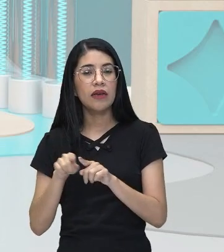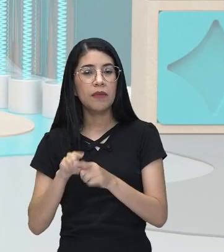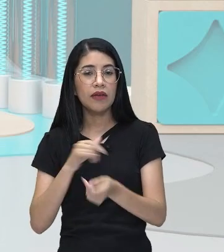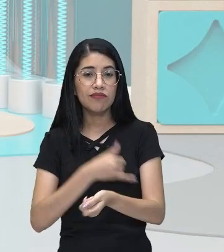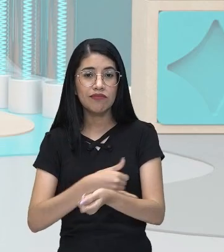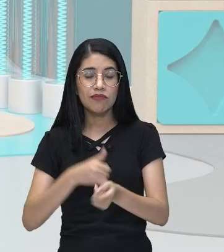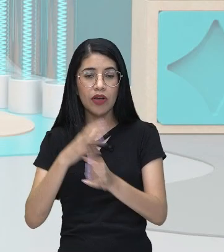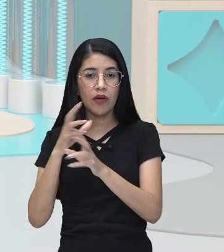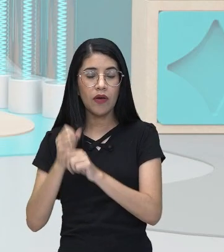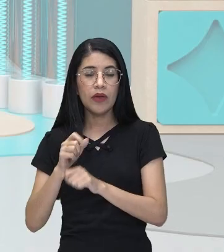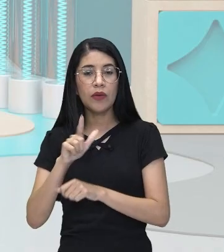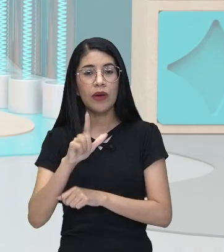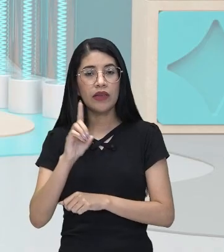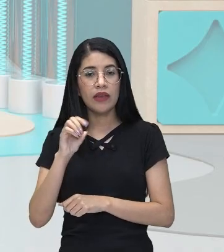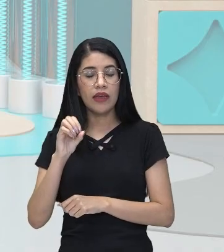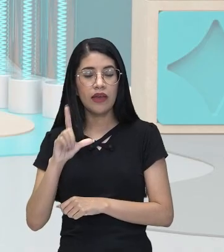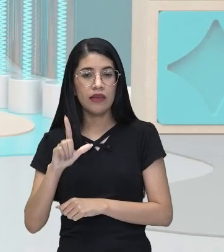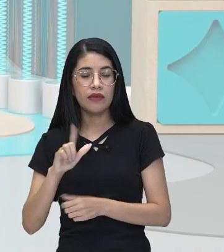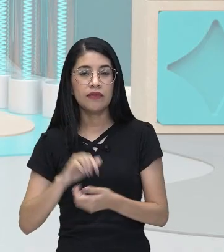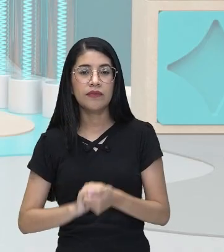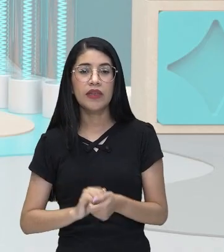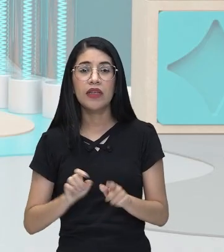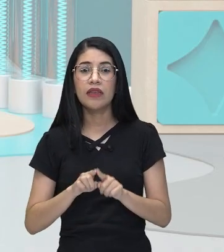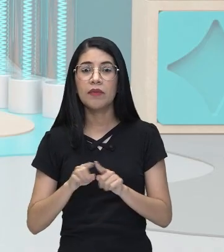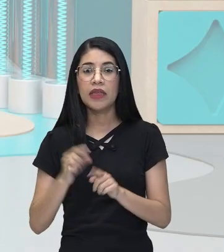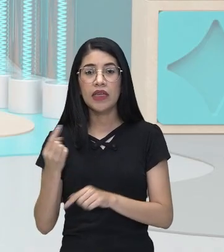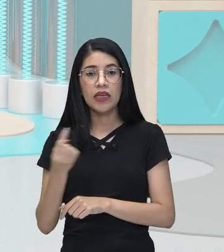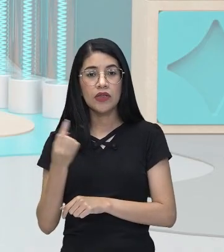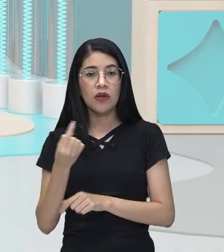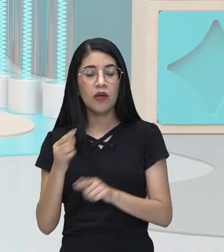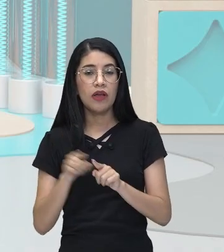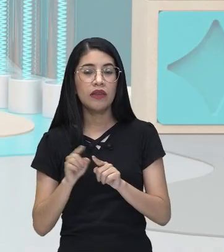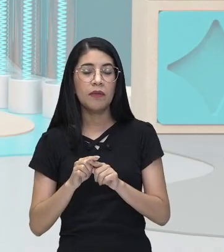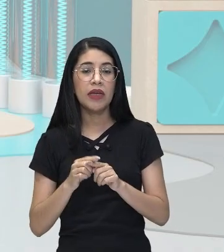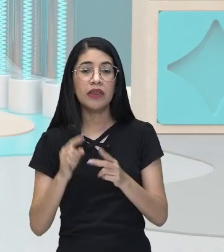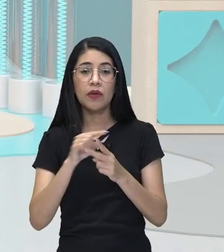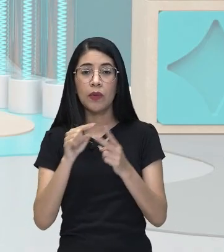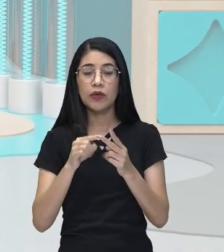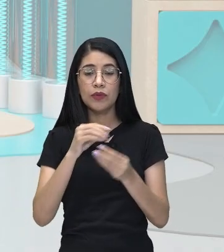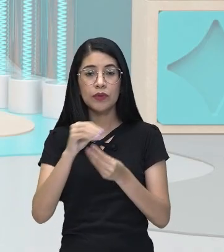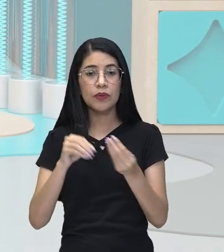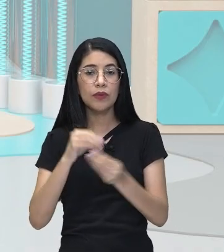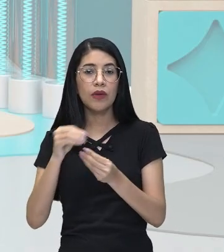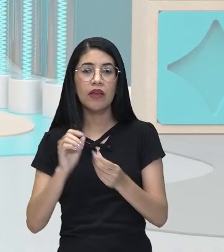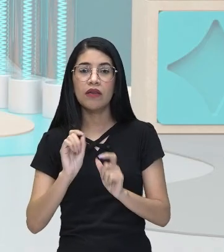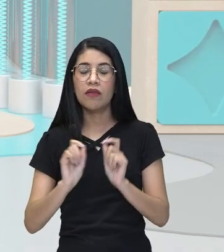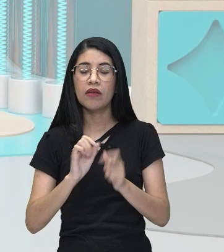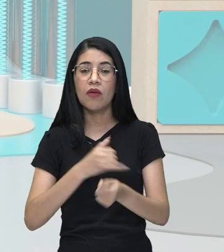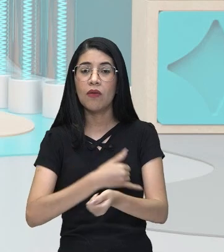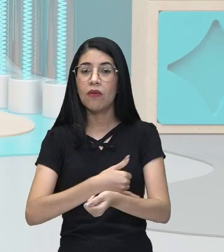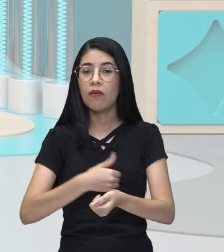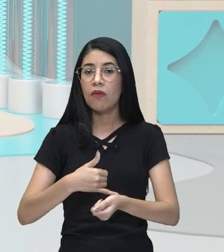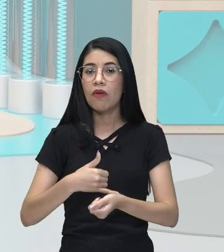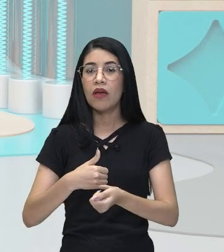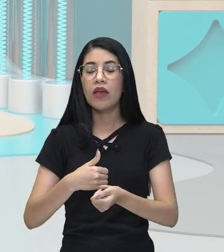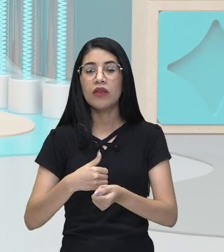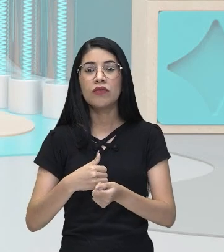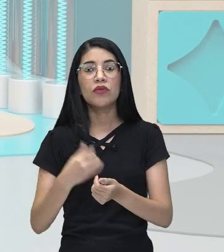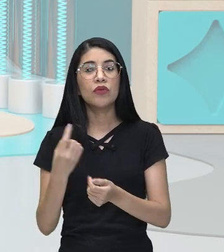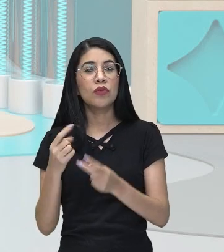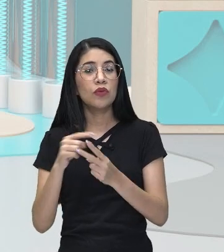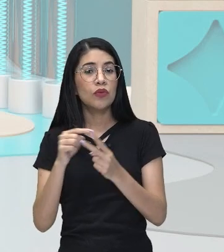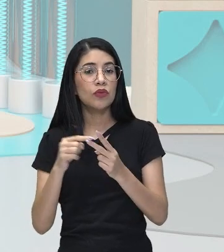né? Aí tem a isolada e tem a mista, que a mista é o quê? É o colesterol e os